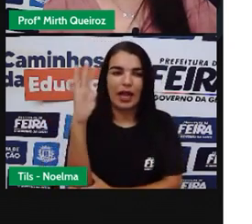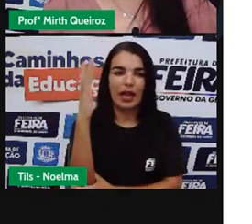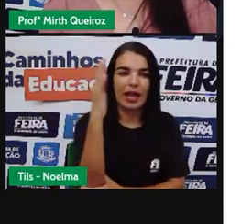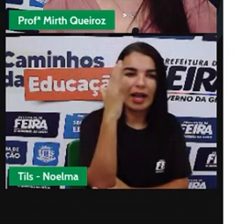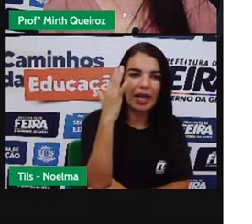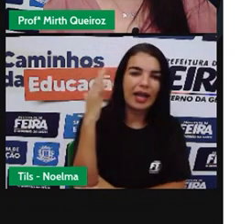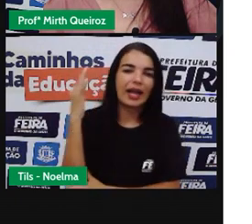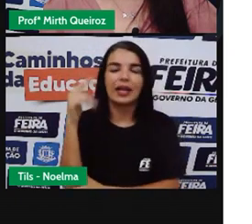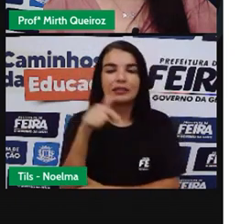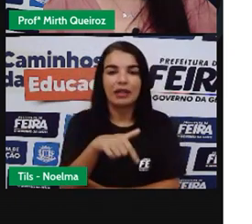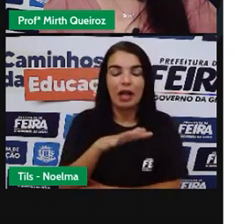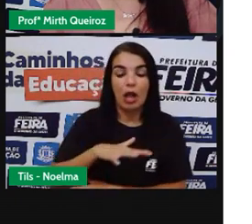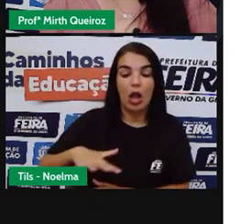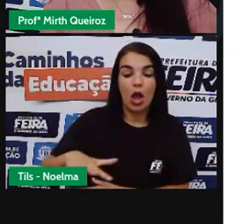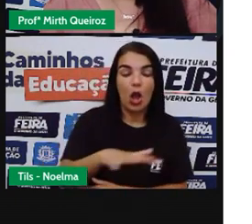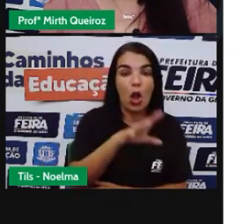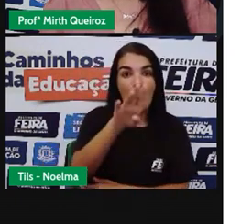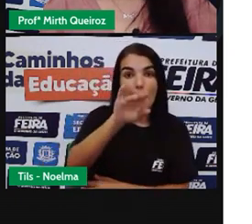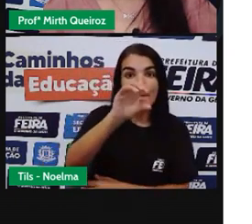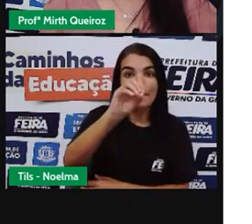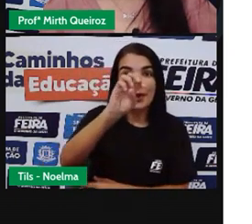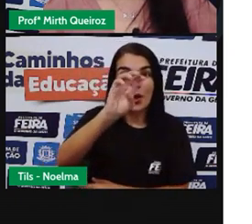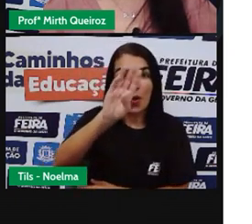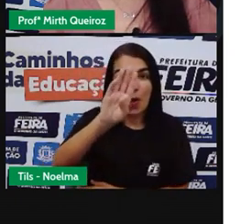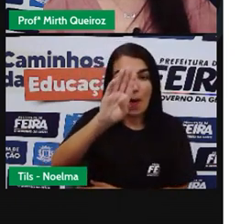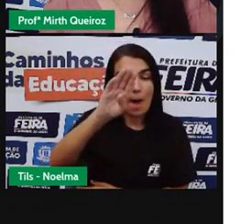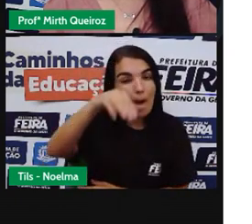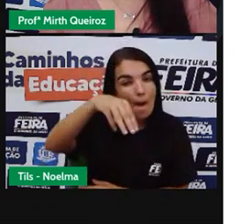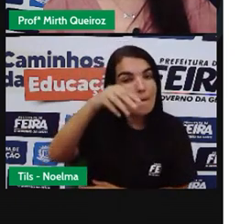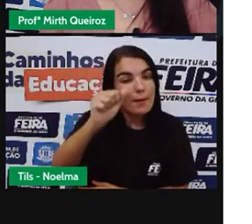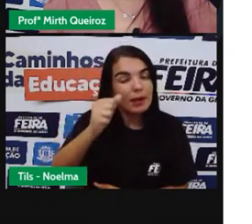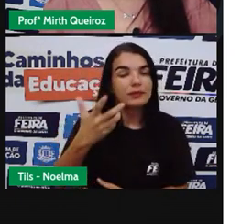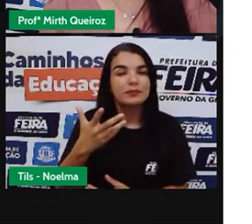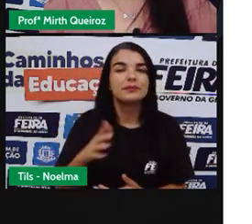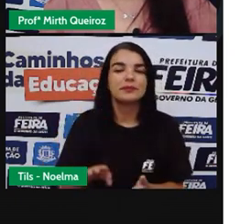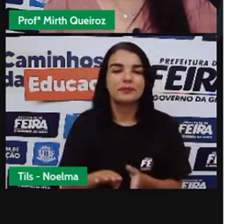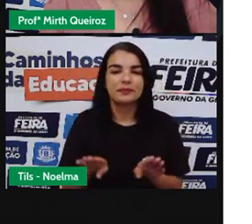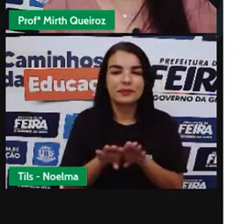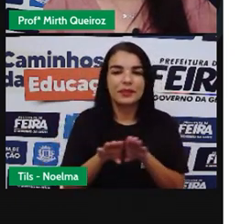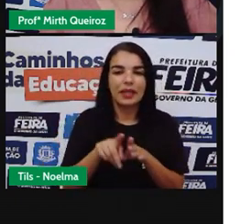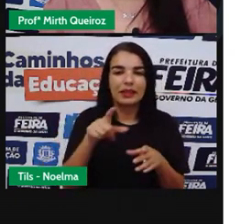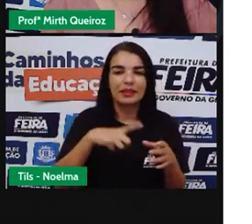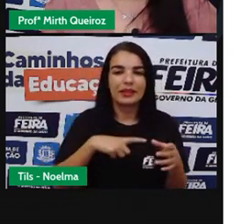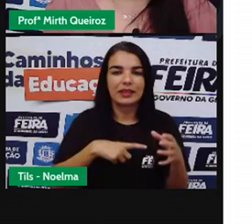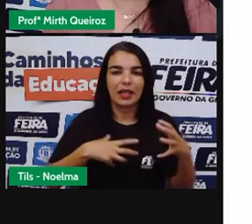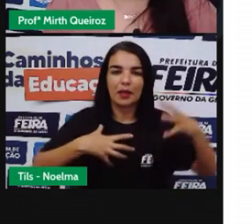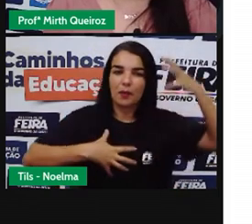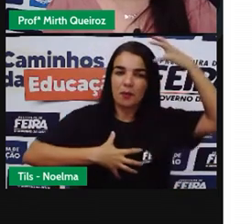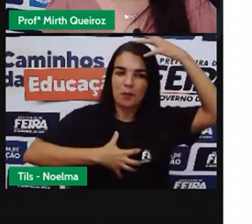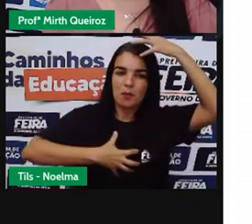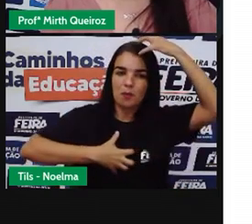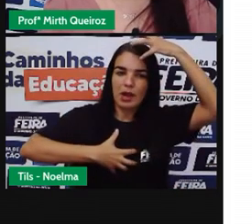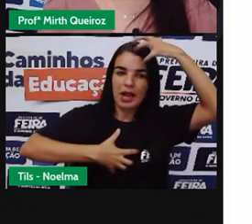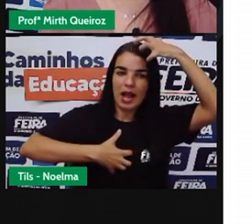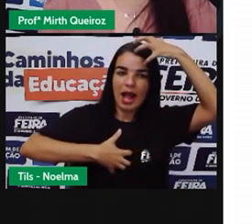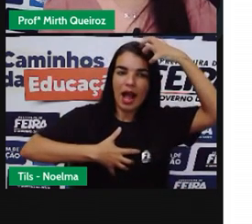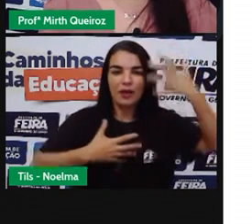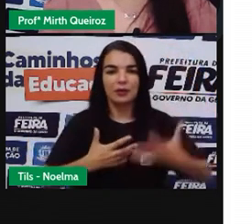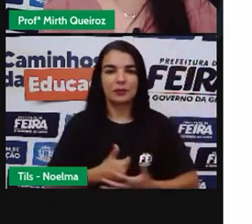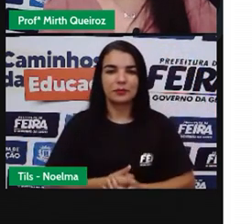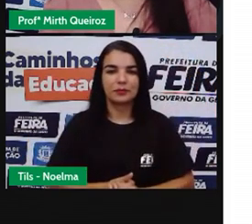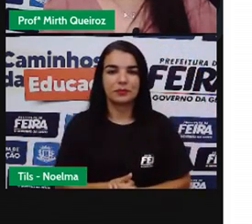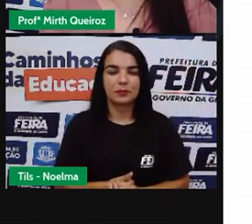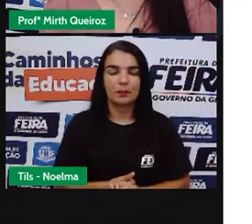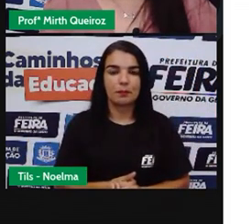sabe que se trata aqui do bioma caatinga. Aqui nós temos um macaquinho, né? Na árvore. Então,